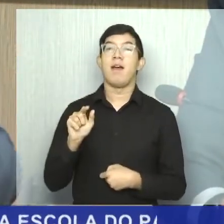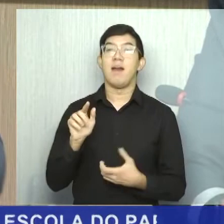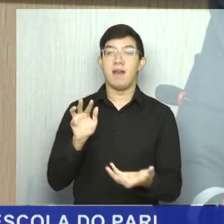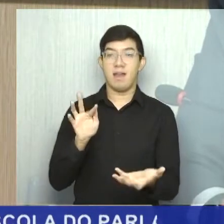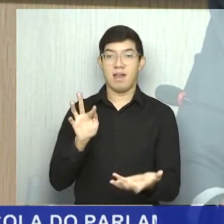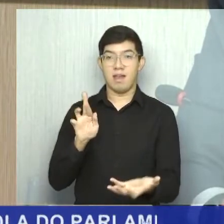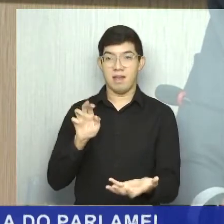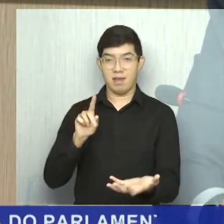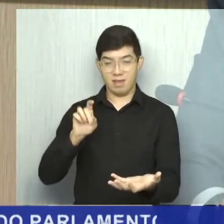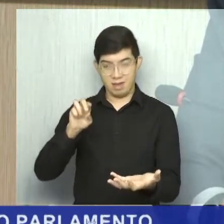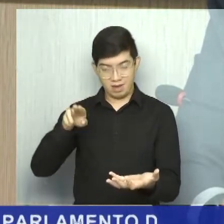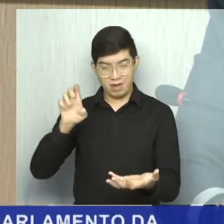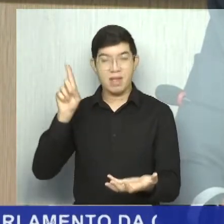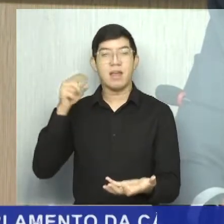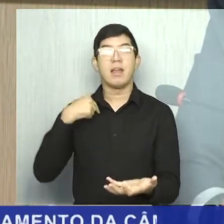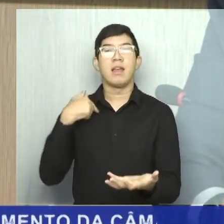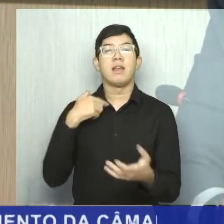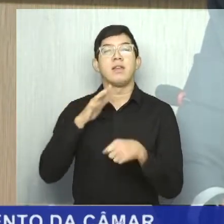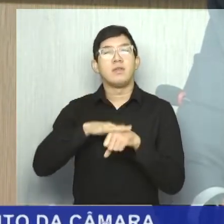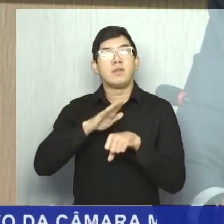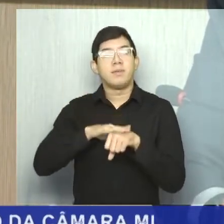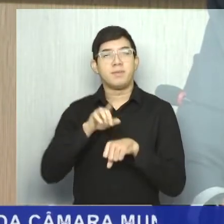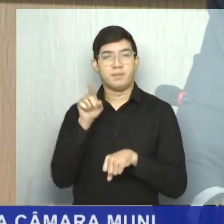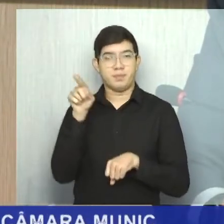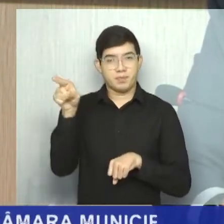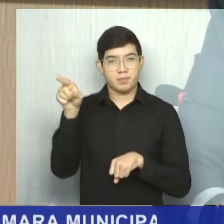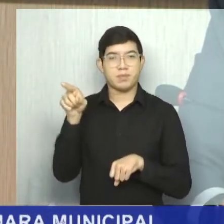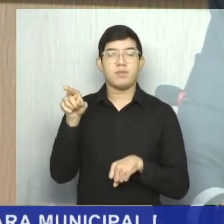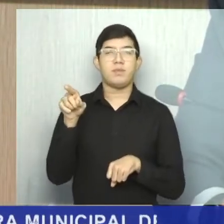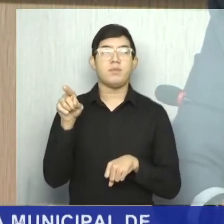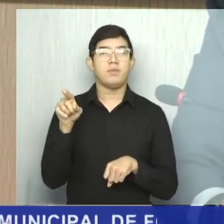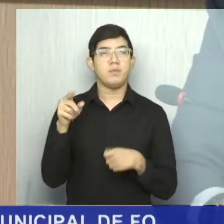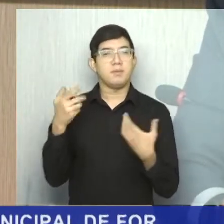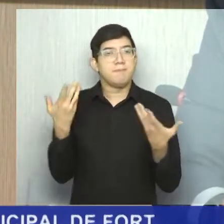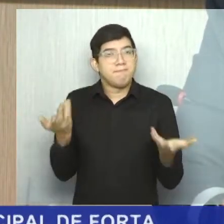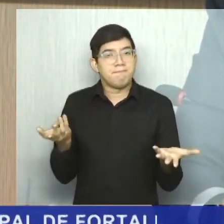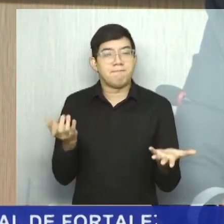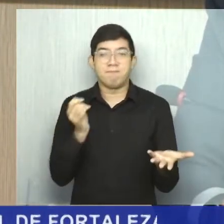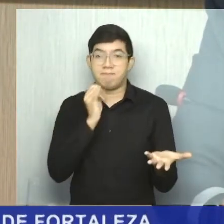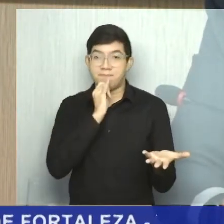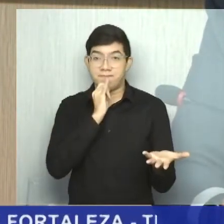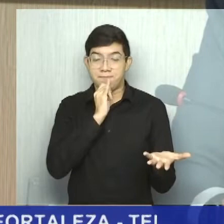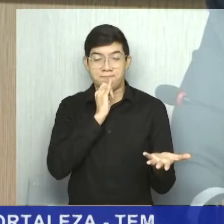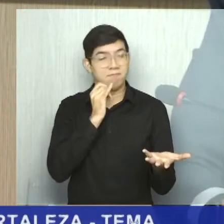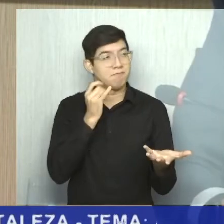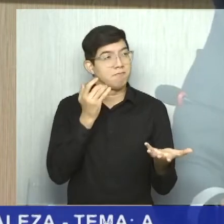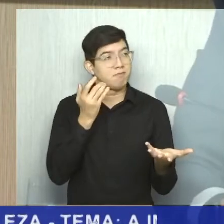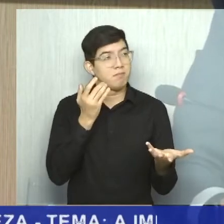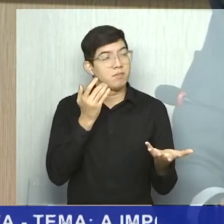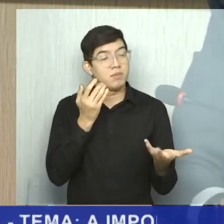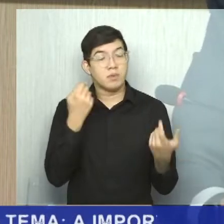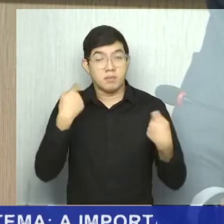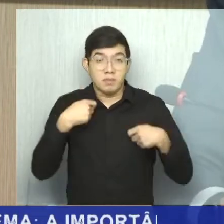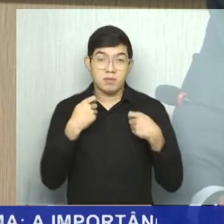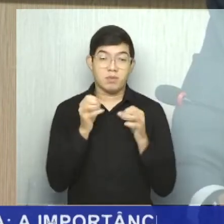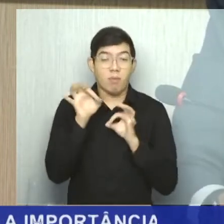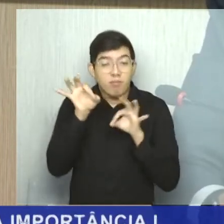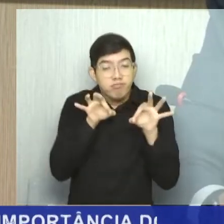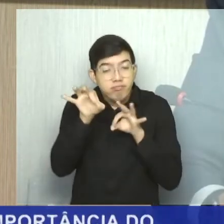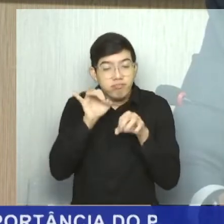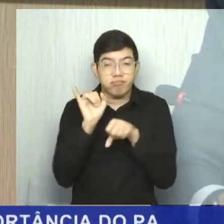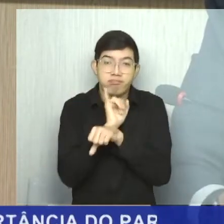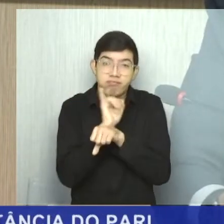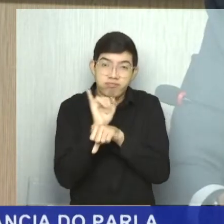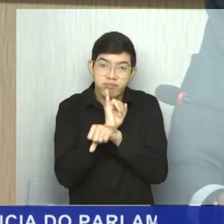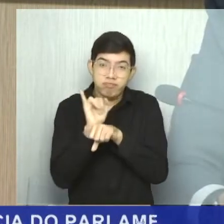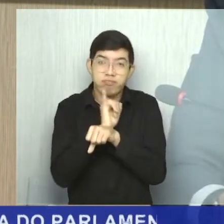passear, a mercadoria vai passear. Ela jamais viria para o interior do Ceará se eu não criasse um mecanismo de compensar essa